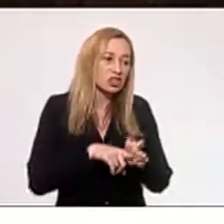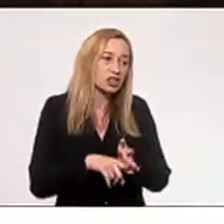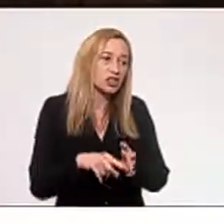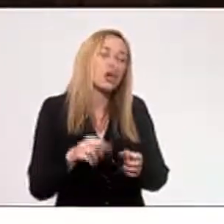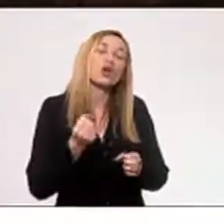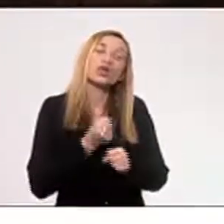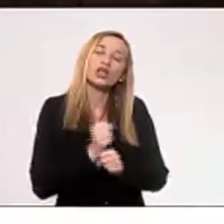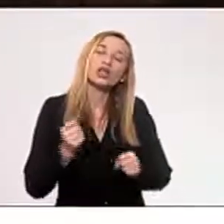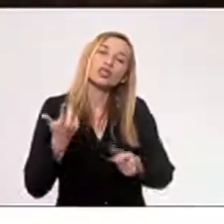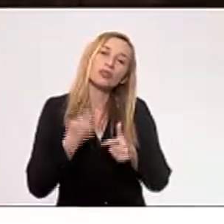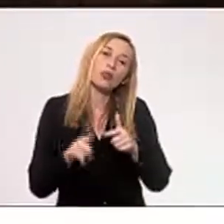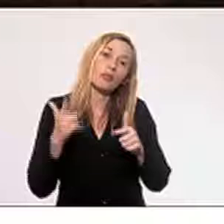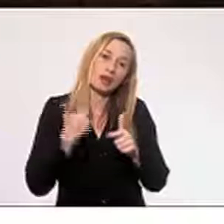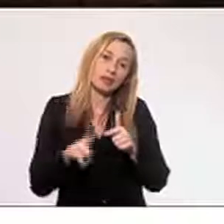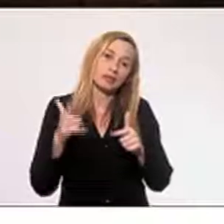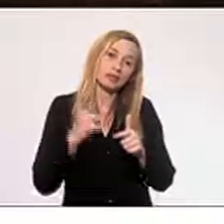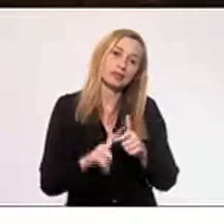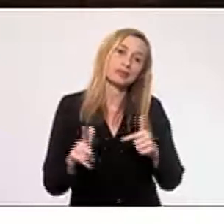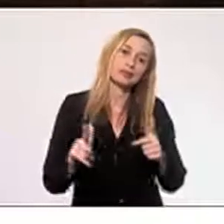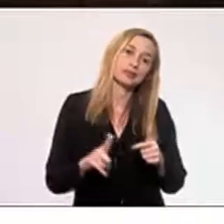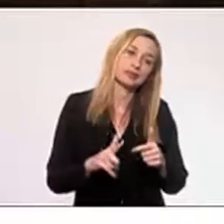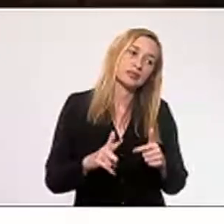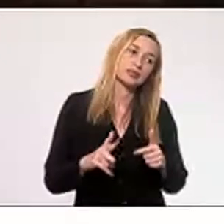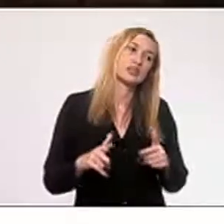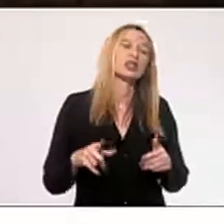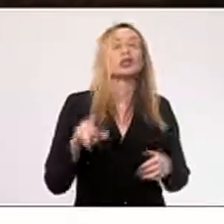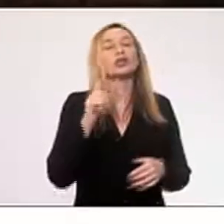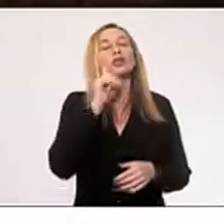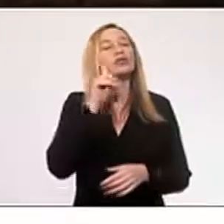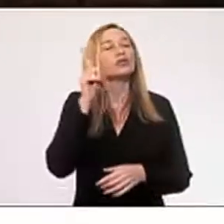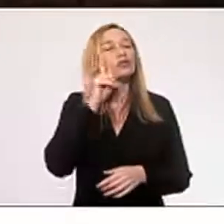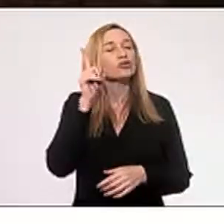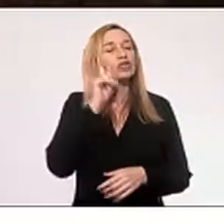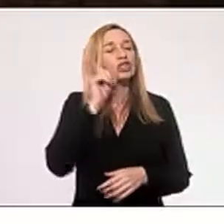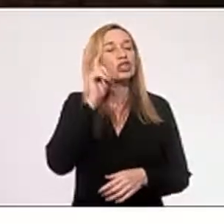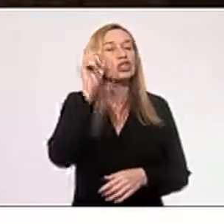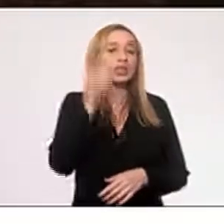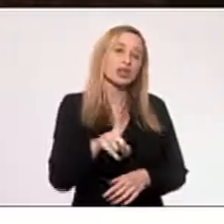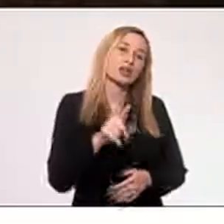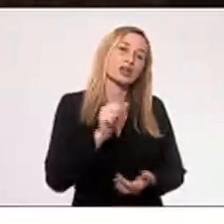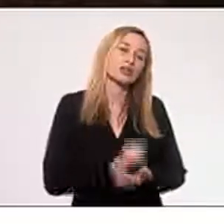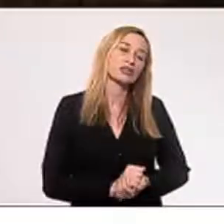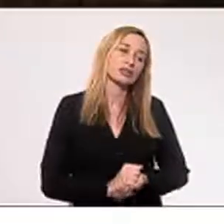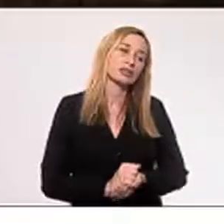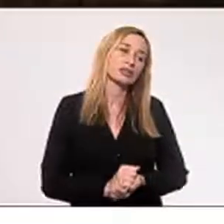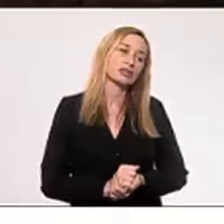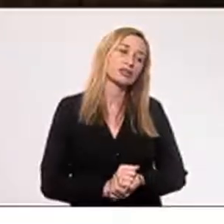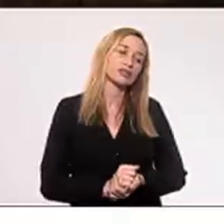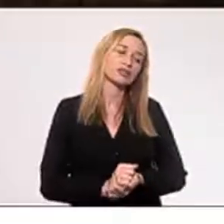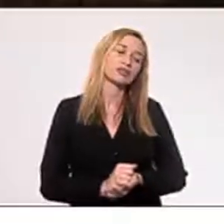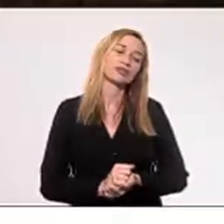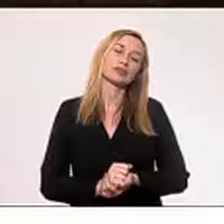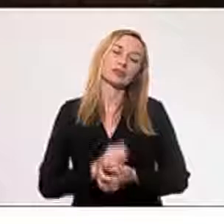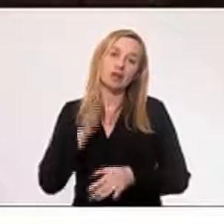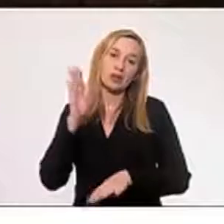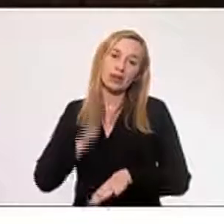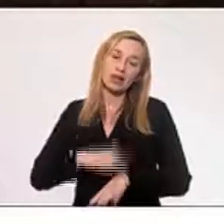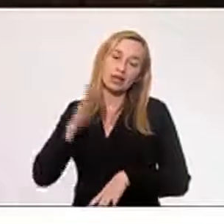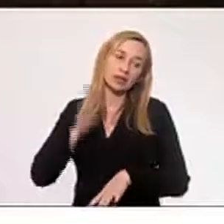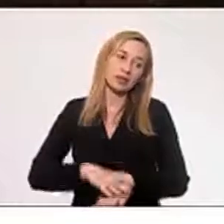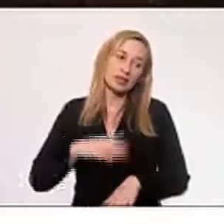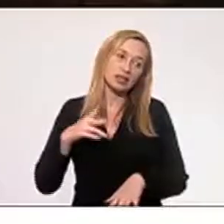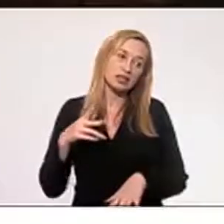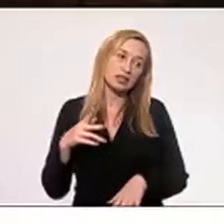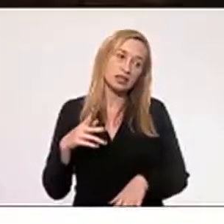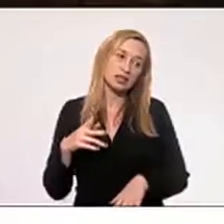grande problema que afeta o seu cotidiano, que é o quanto mais contingenciamento, a